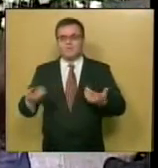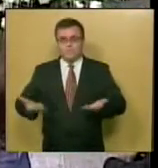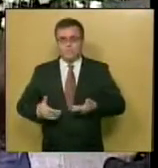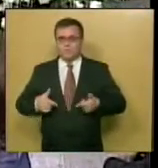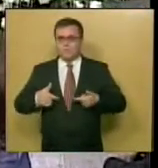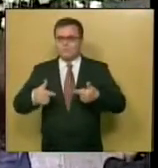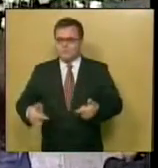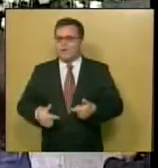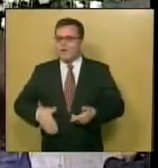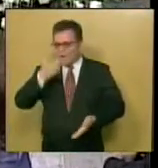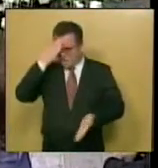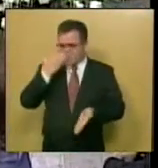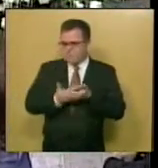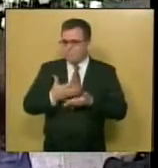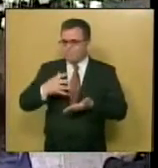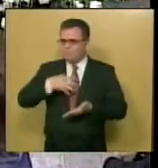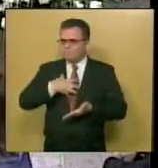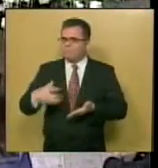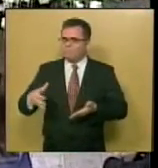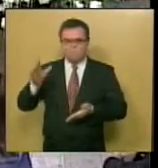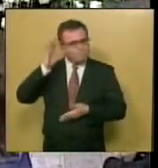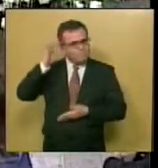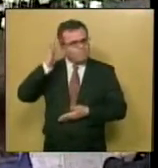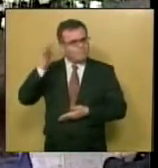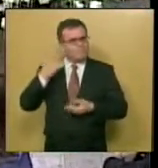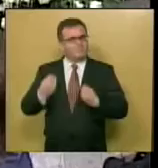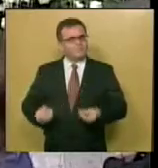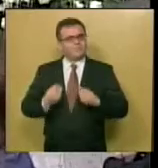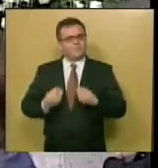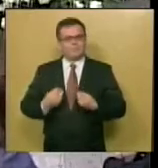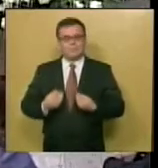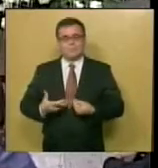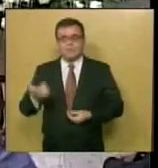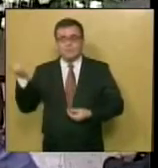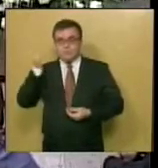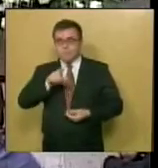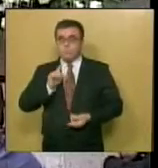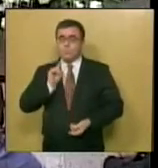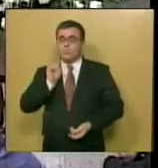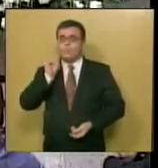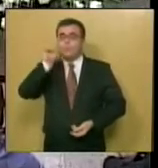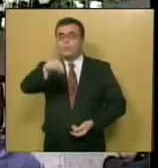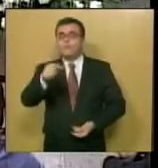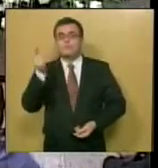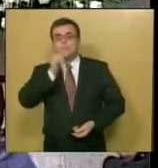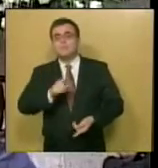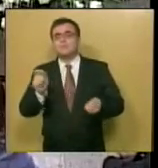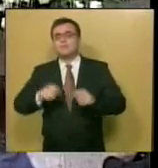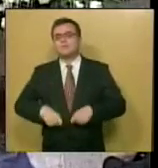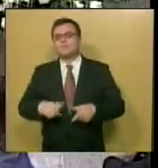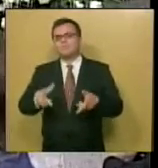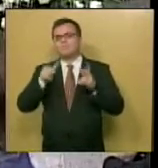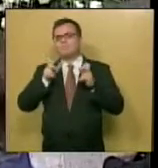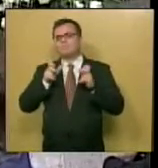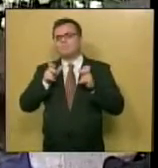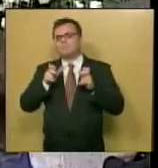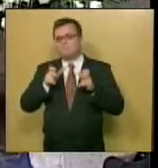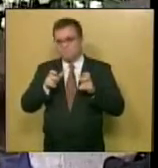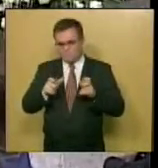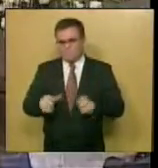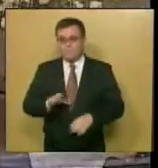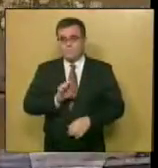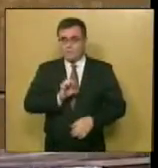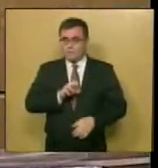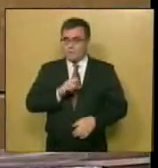suas crenças e nos seus sonhos, e que enxergam o alcance dos resultados dos seus feitos. Euclides Paz